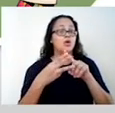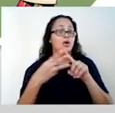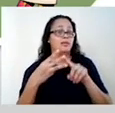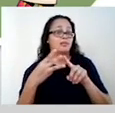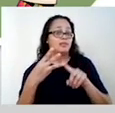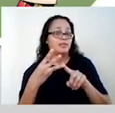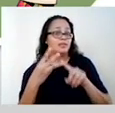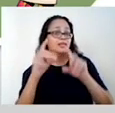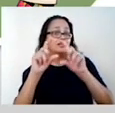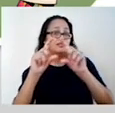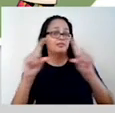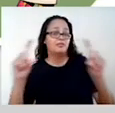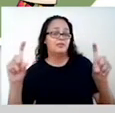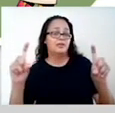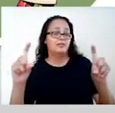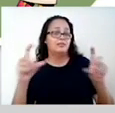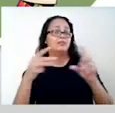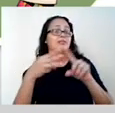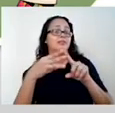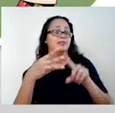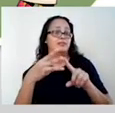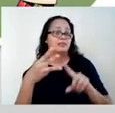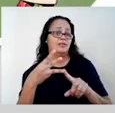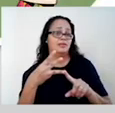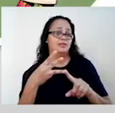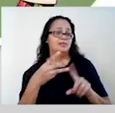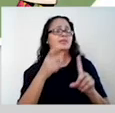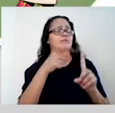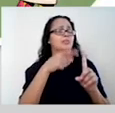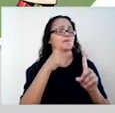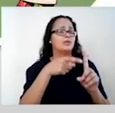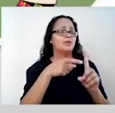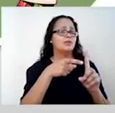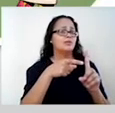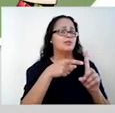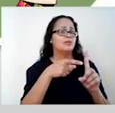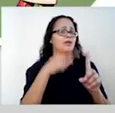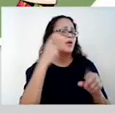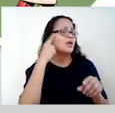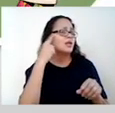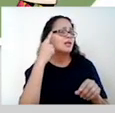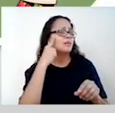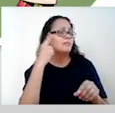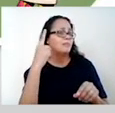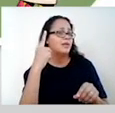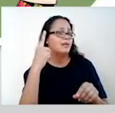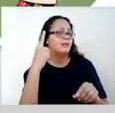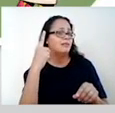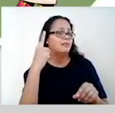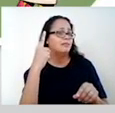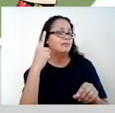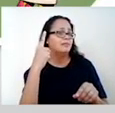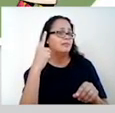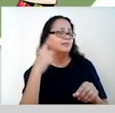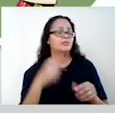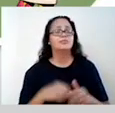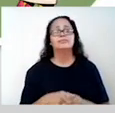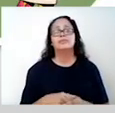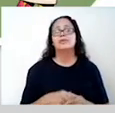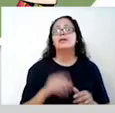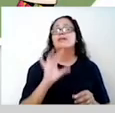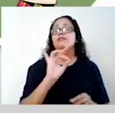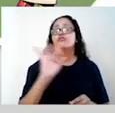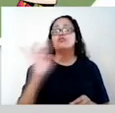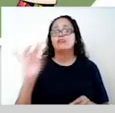trechos iniciais, opiniões daquelas personalidades. Então, o que eles pensam? Que juízo que eles fazem? Qual o parecer deles sobre